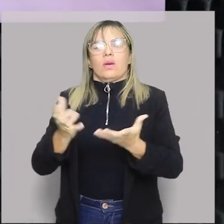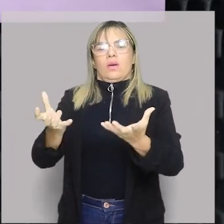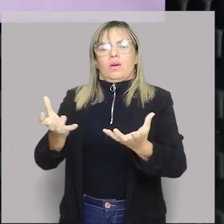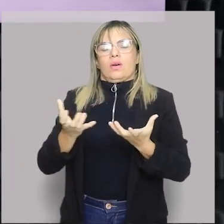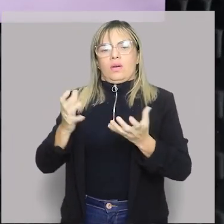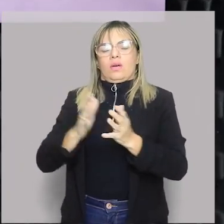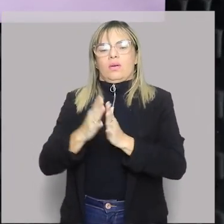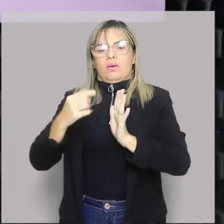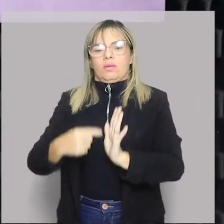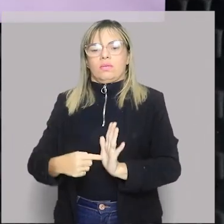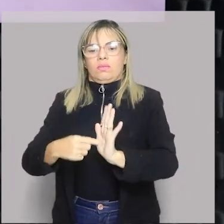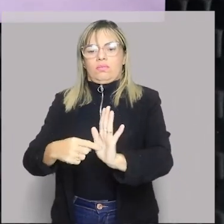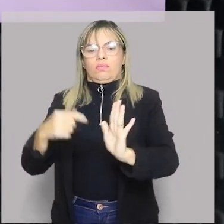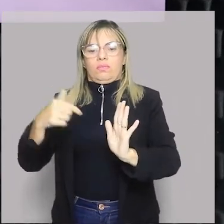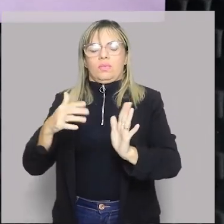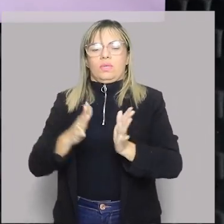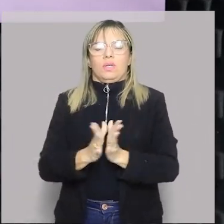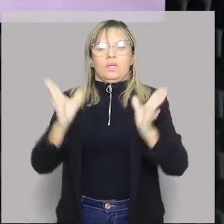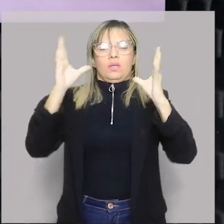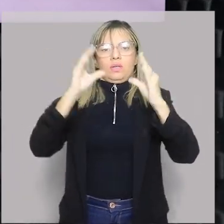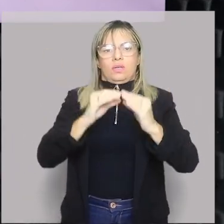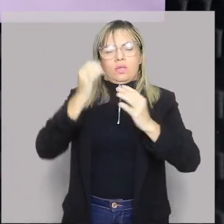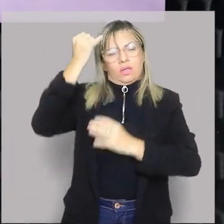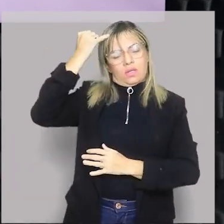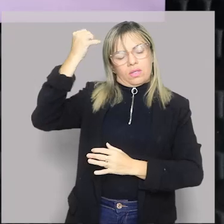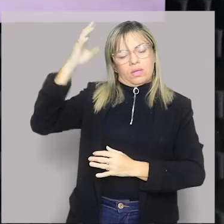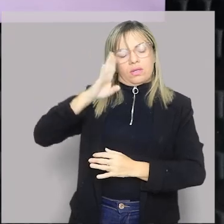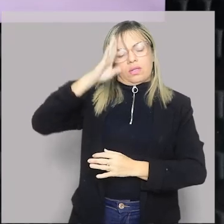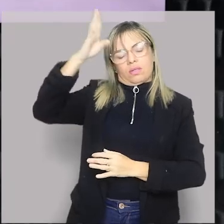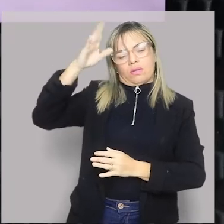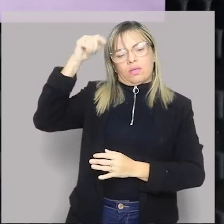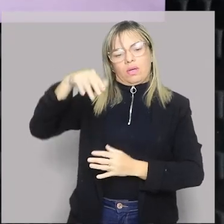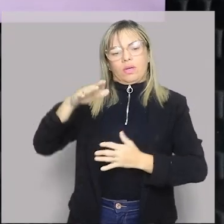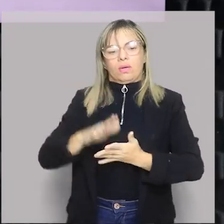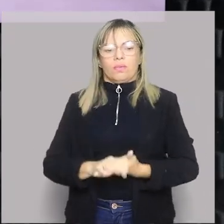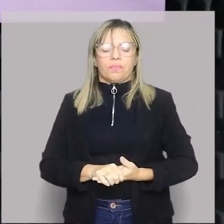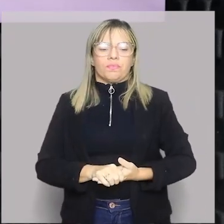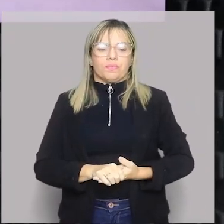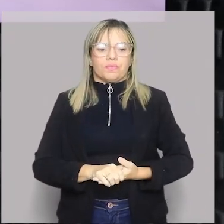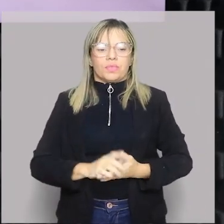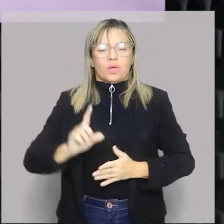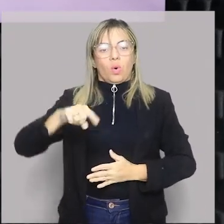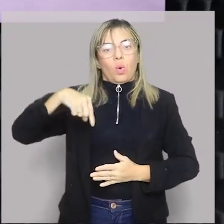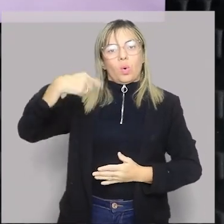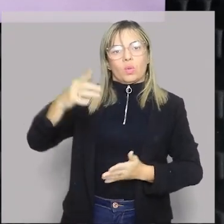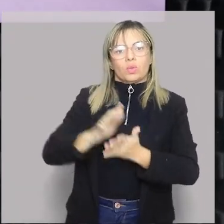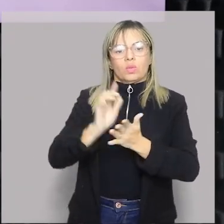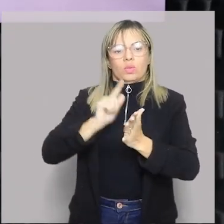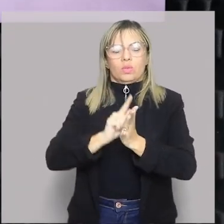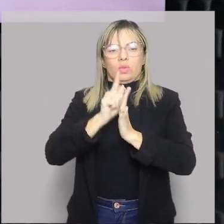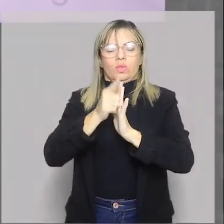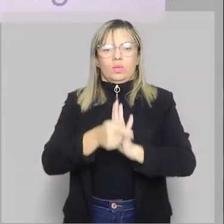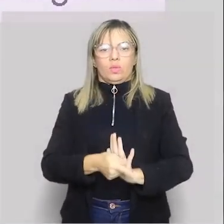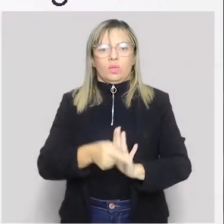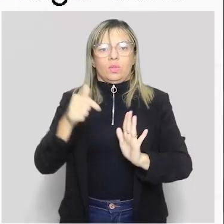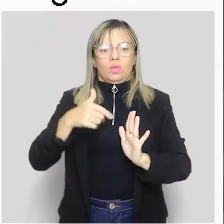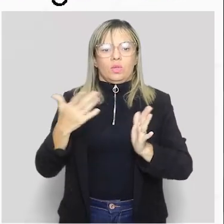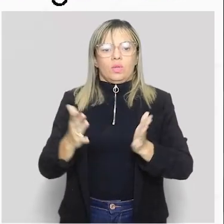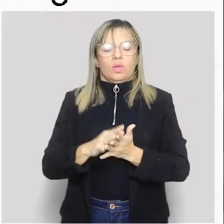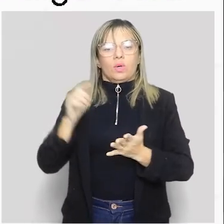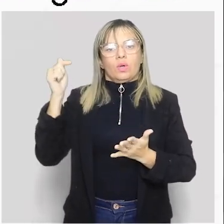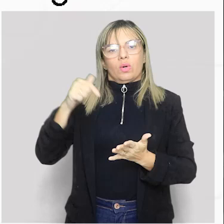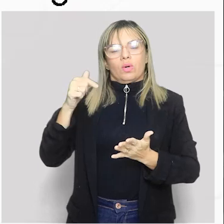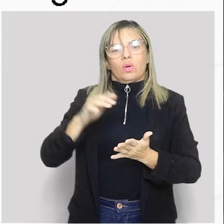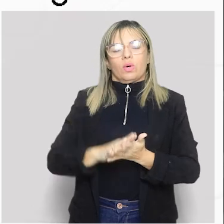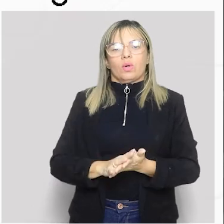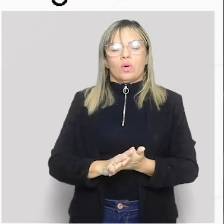ideia central da obra, tá? E aí nós temos também um outro gênero, que é interessante nós reconhecermos, que é o gênero